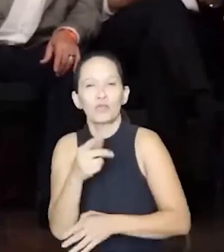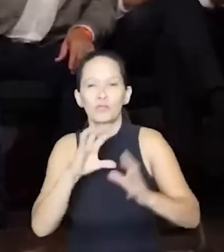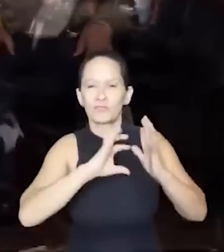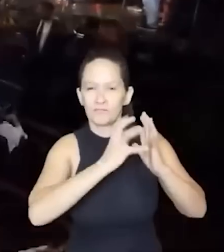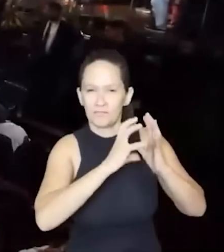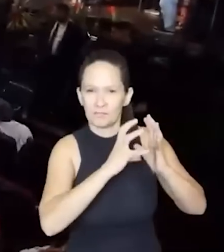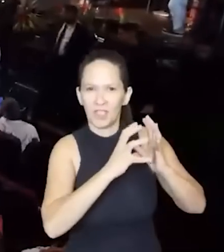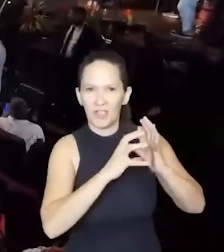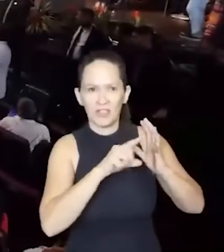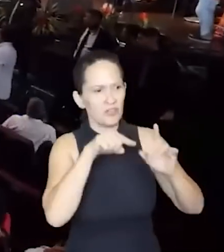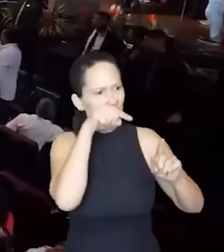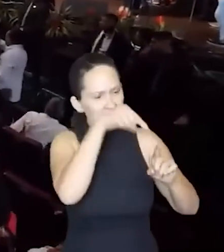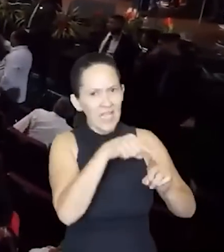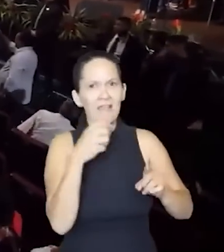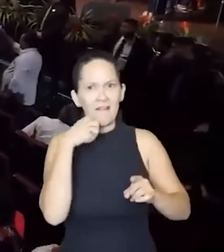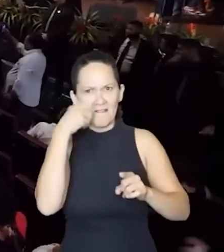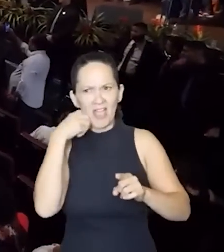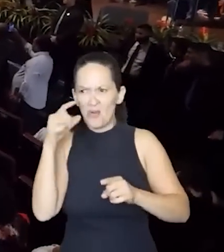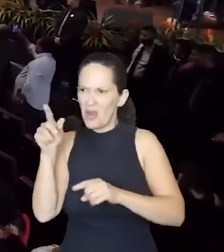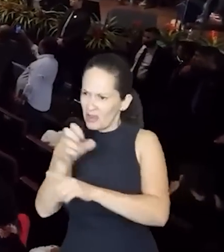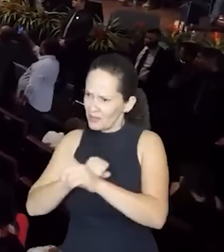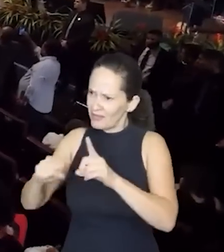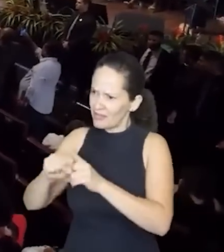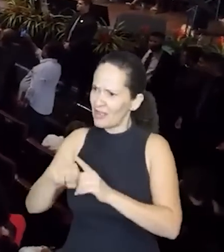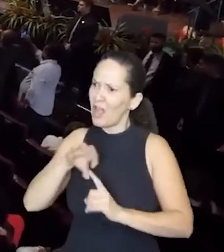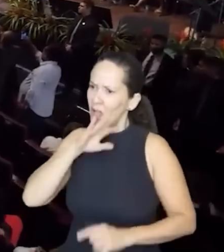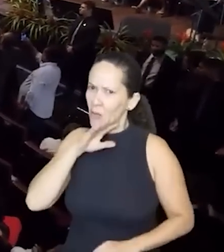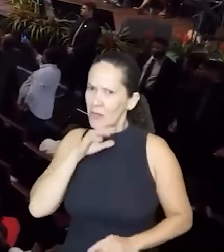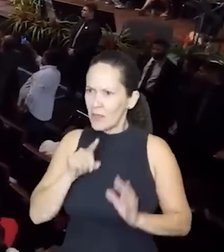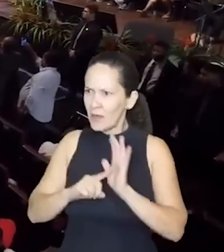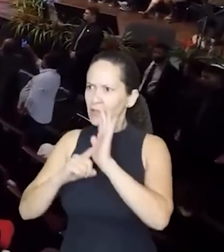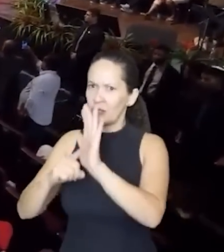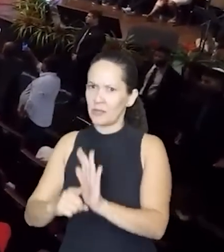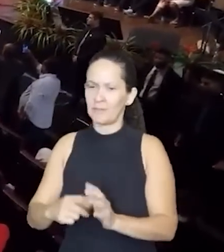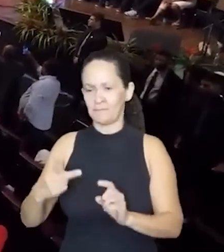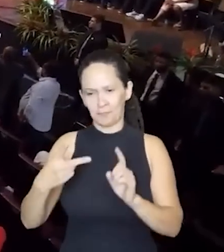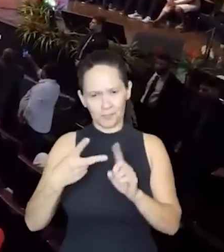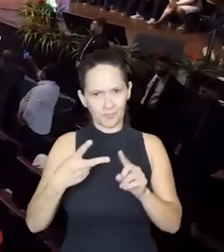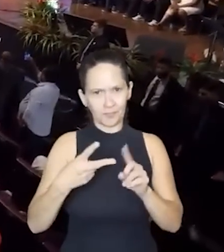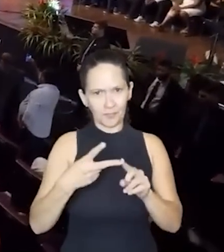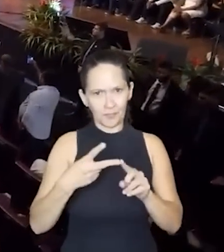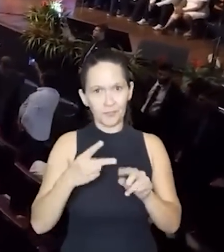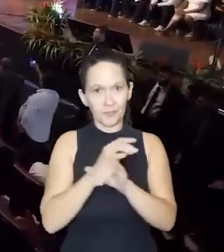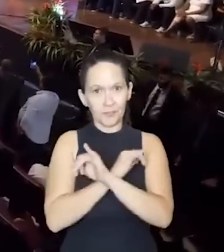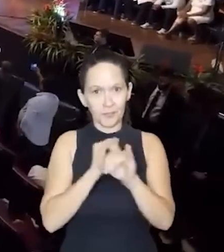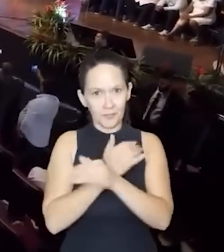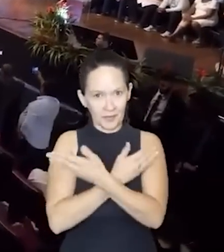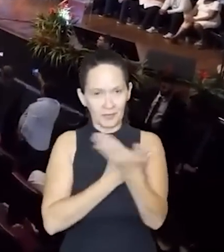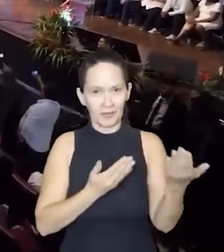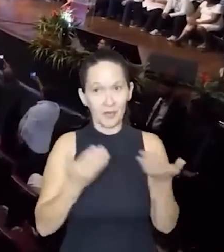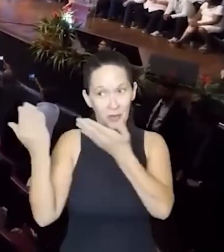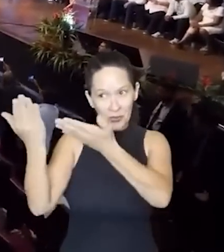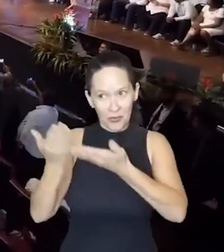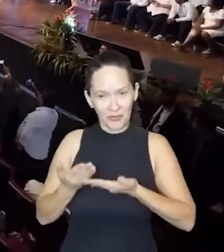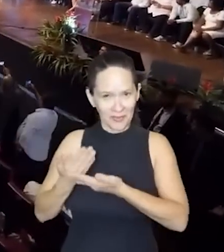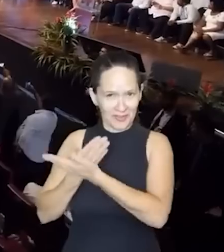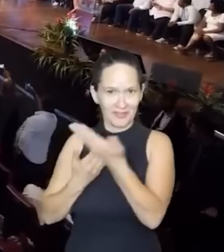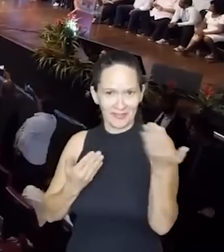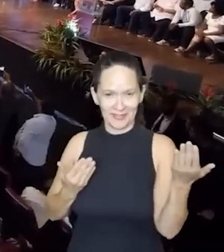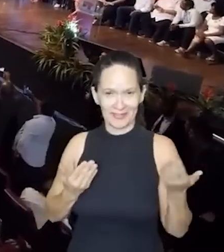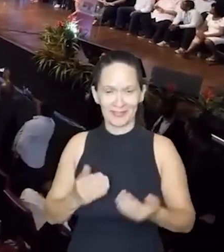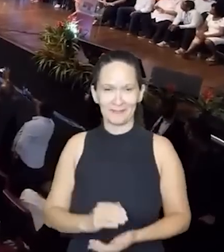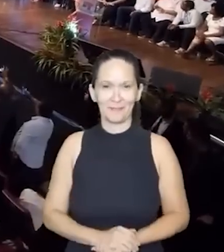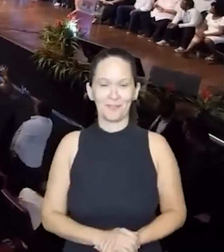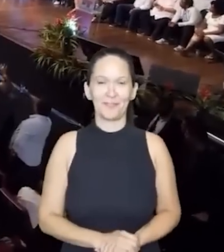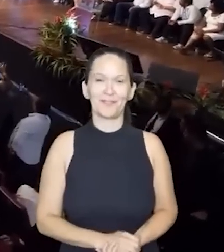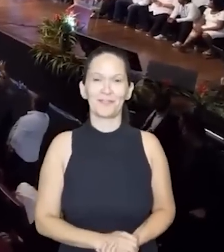Trabalhadores. A segunda coisa que eu queria convidar vocês é